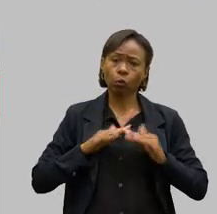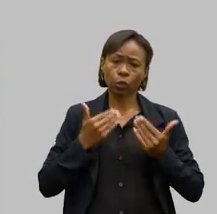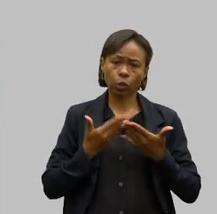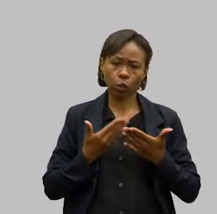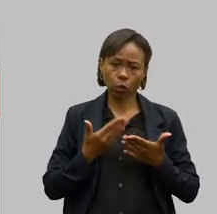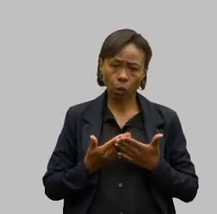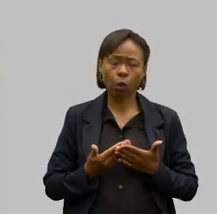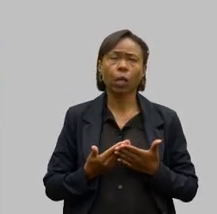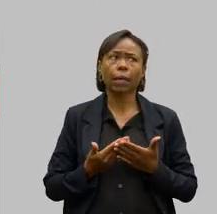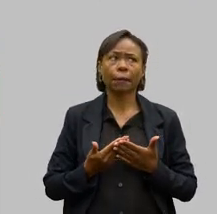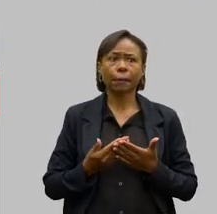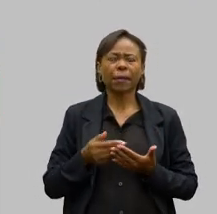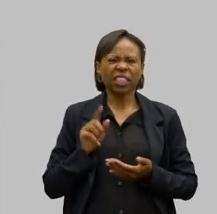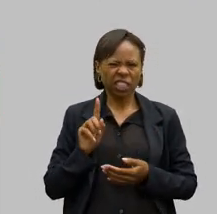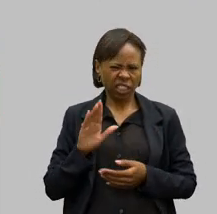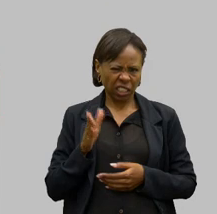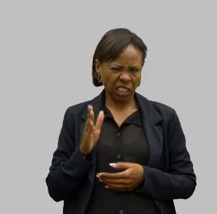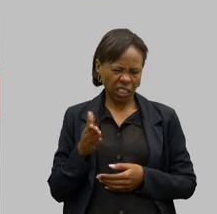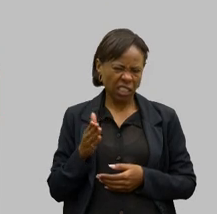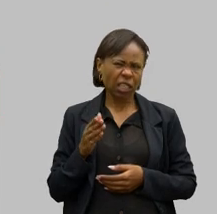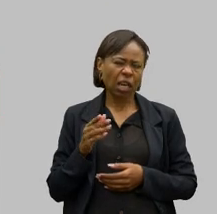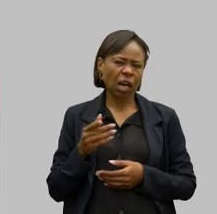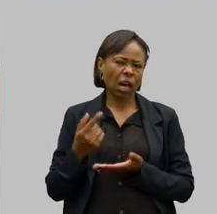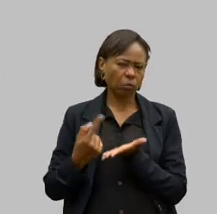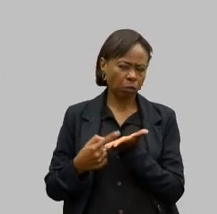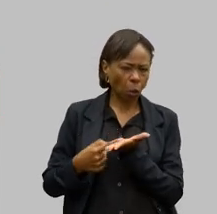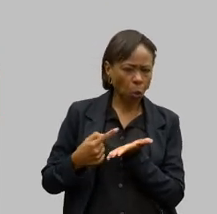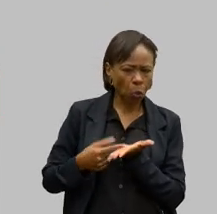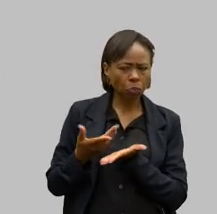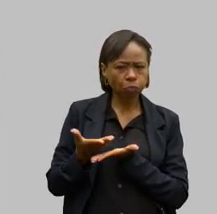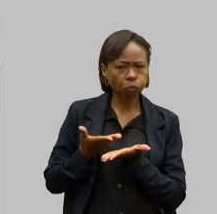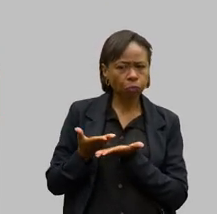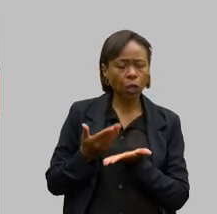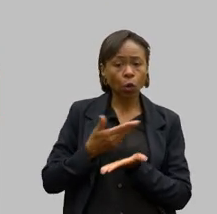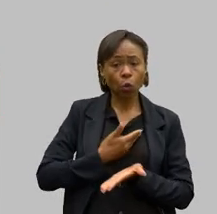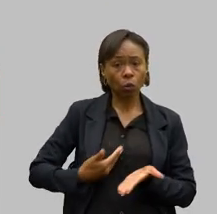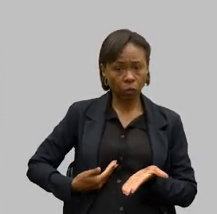Isso foi feito algumas tratativas no governo passado.